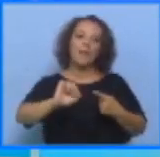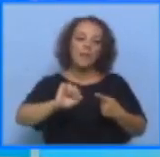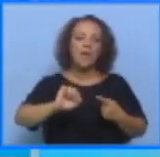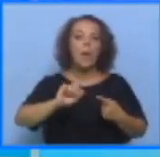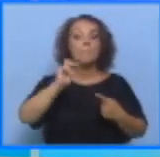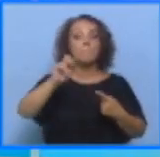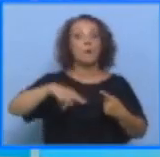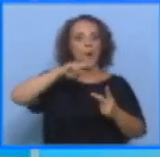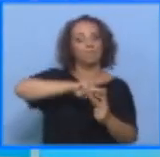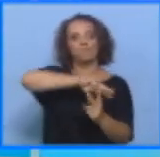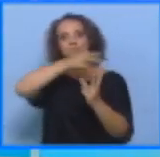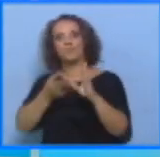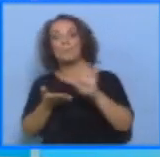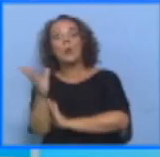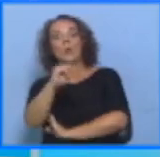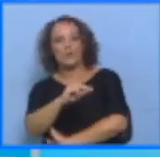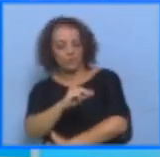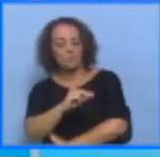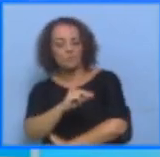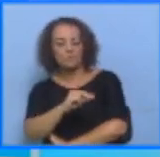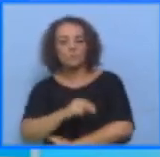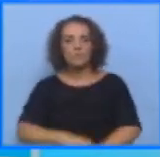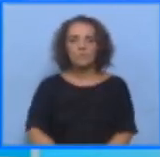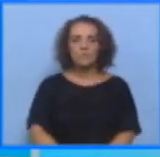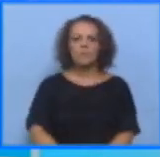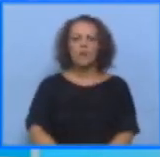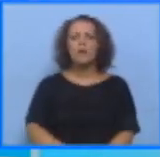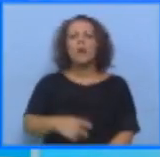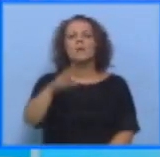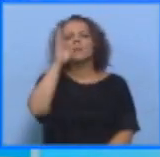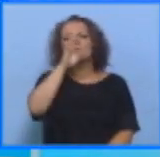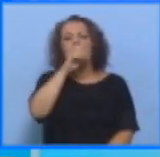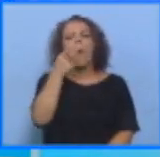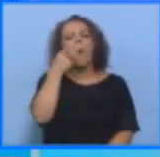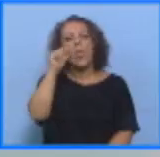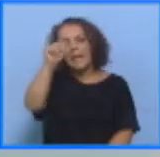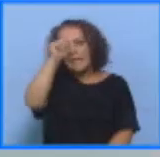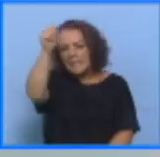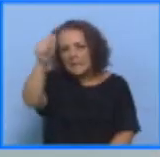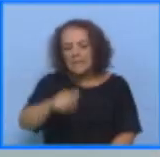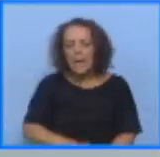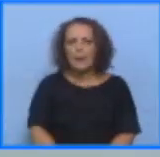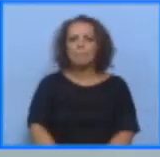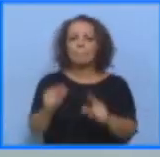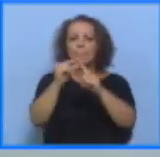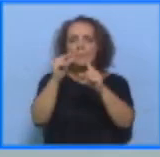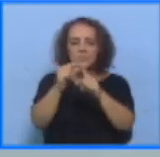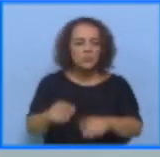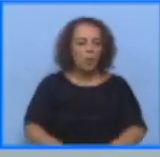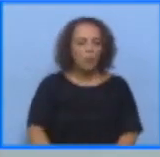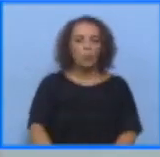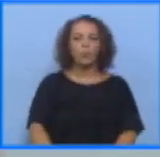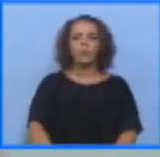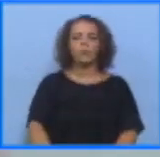noviciado. Portanto, mas se a gente for a outras realidades, como a Índia, o Paquistão, ou as